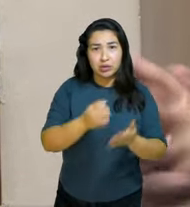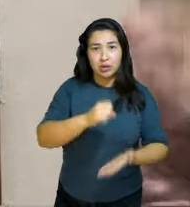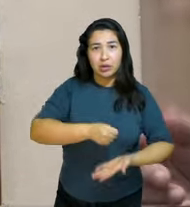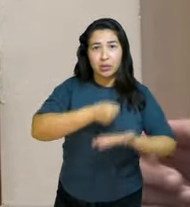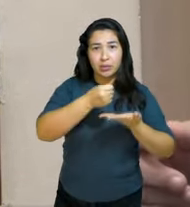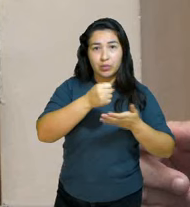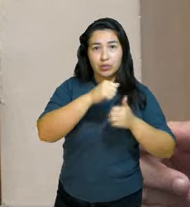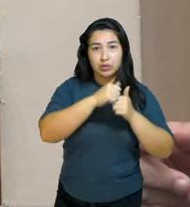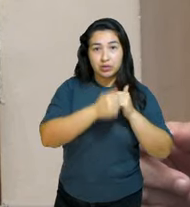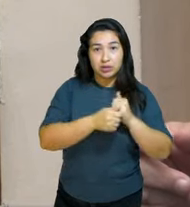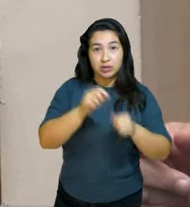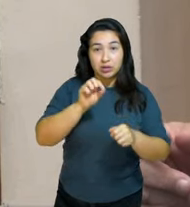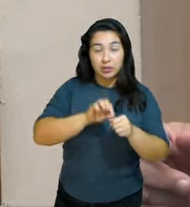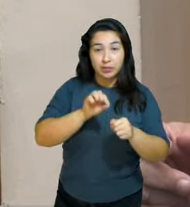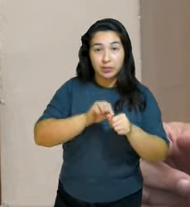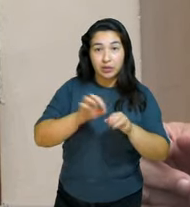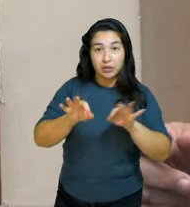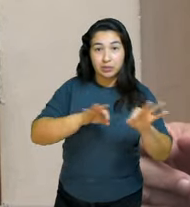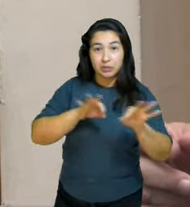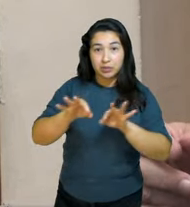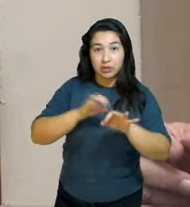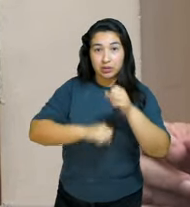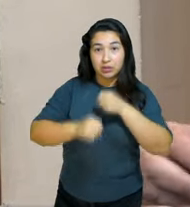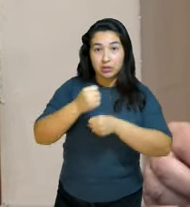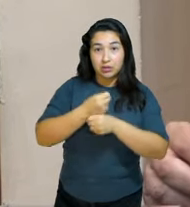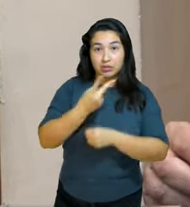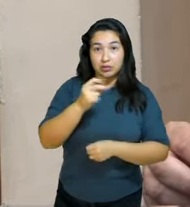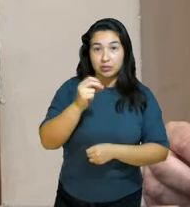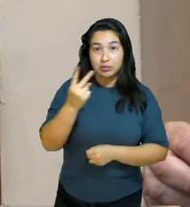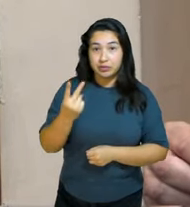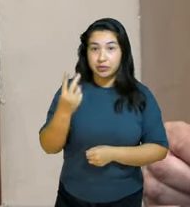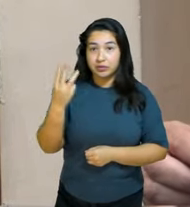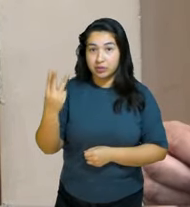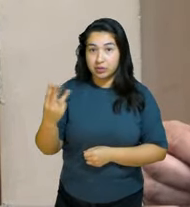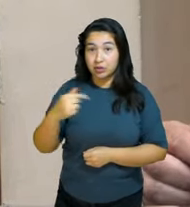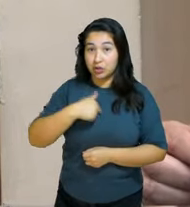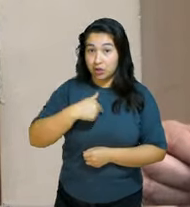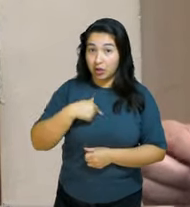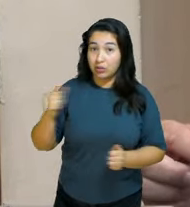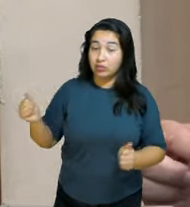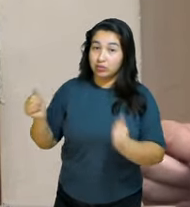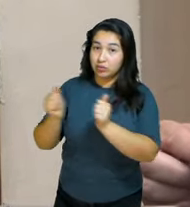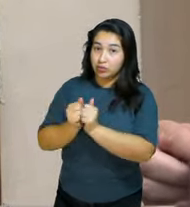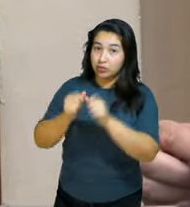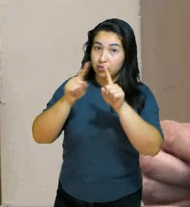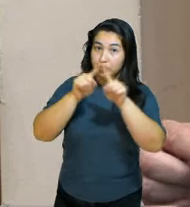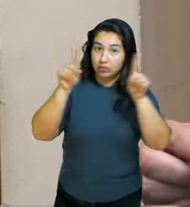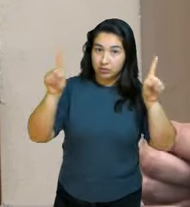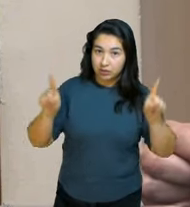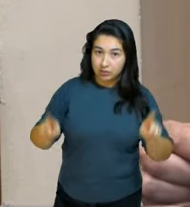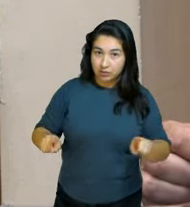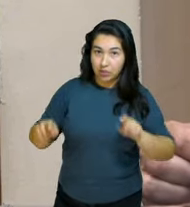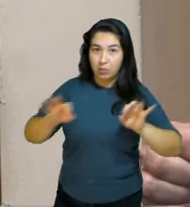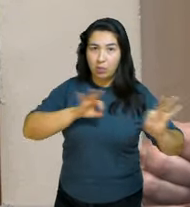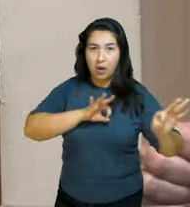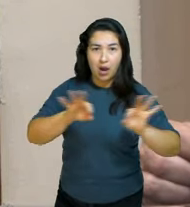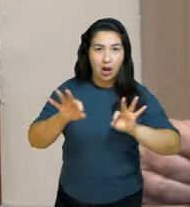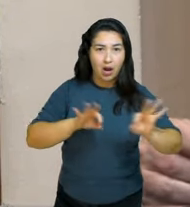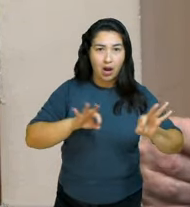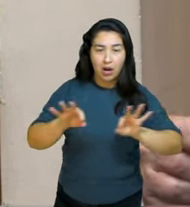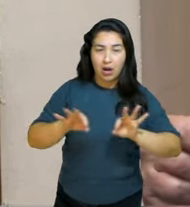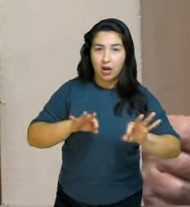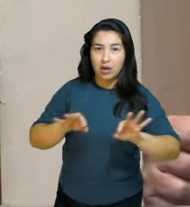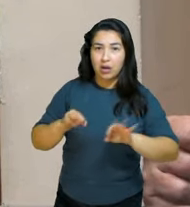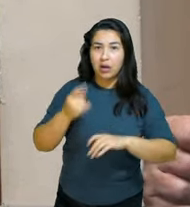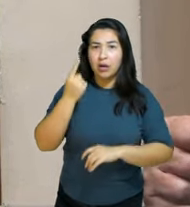final do ano, no apagar das luzes. Veja bem, eu, com o nosso pessoal aí, fizemos a toque de caixa